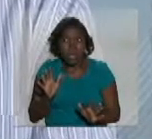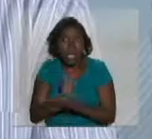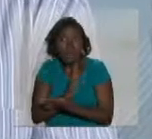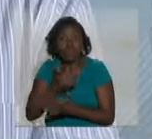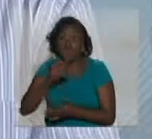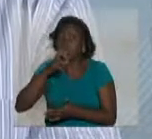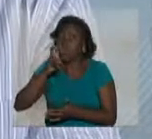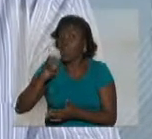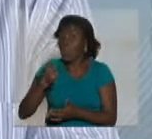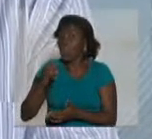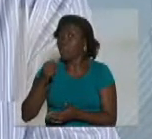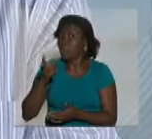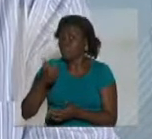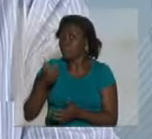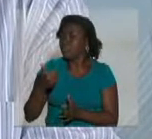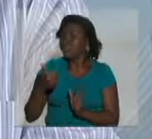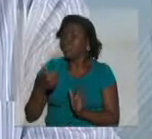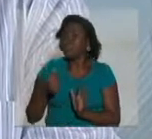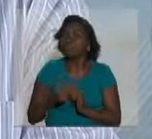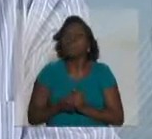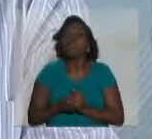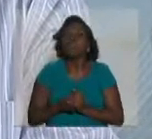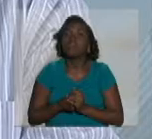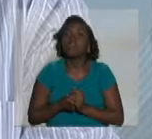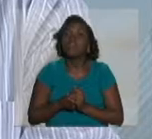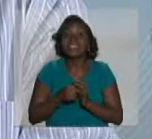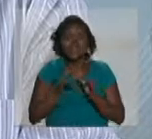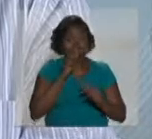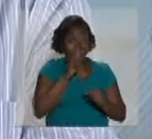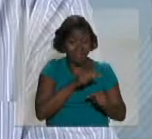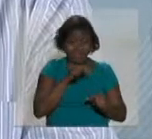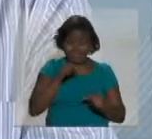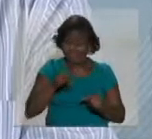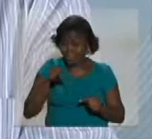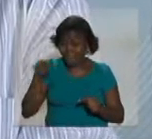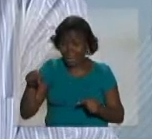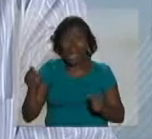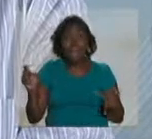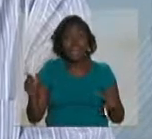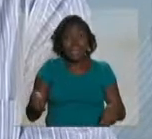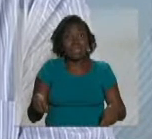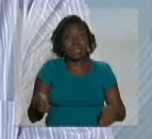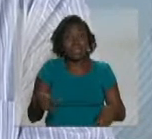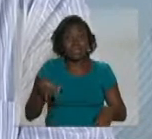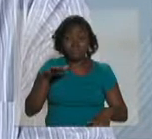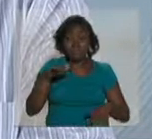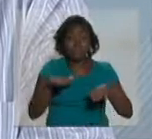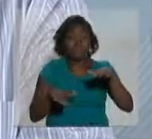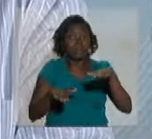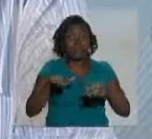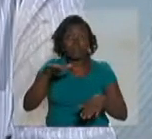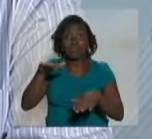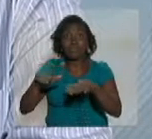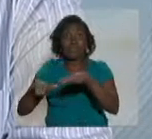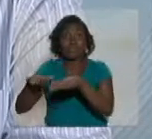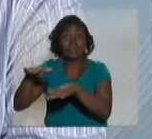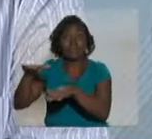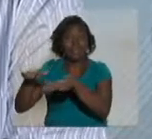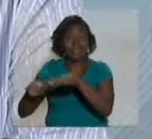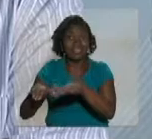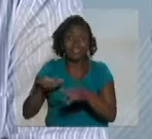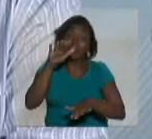250. E, então, a capacidade de cada um está relacionada com a capacidade